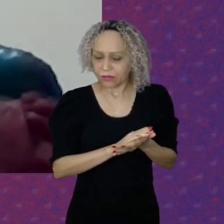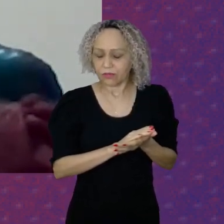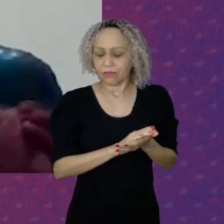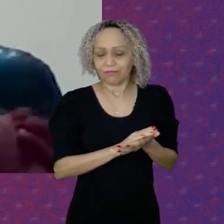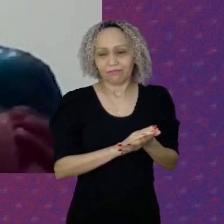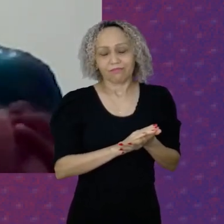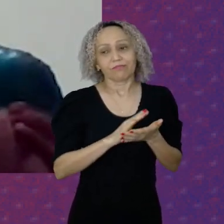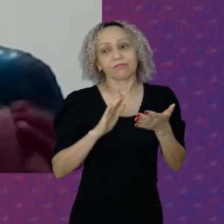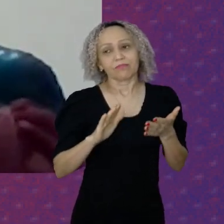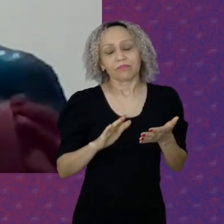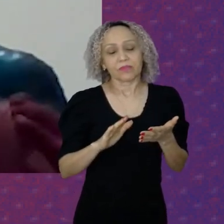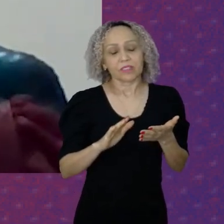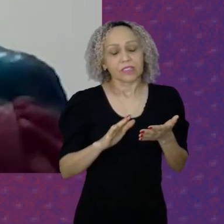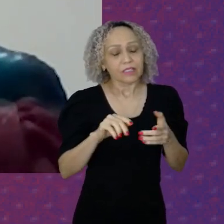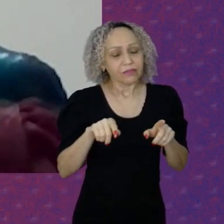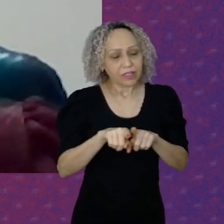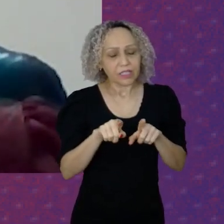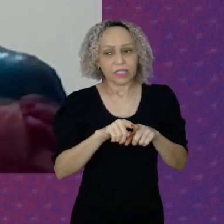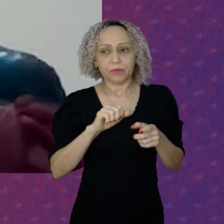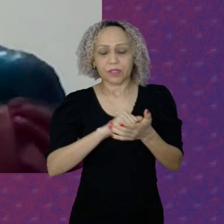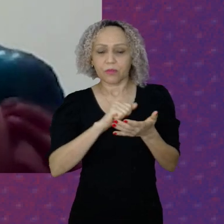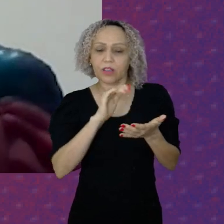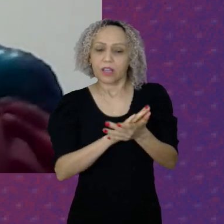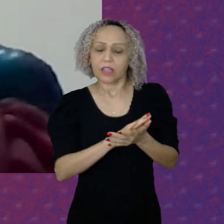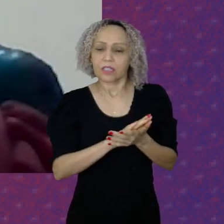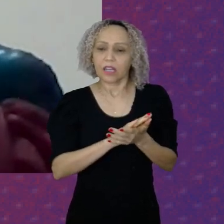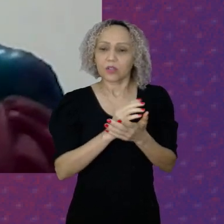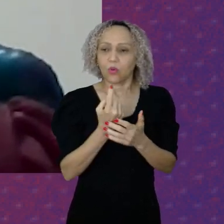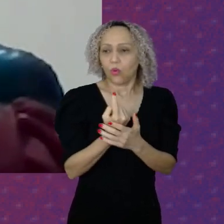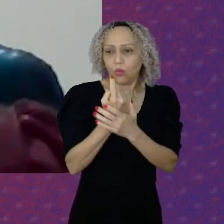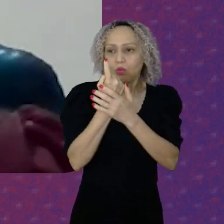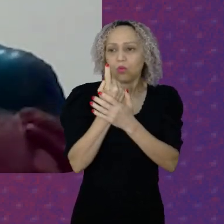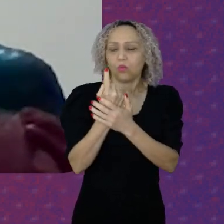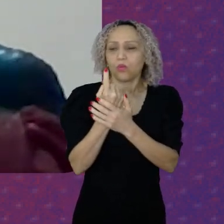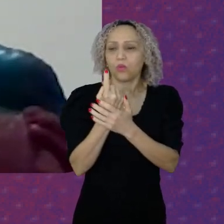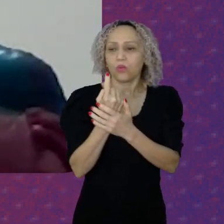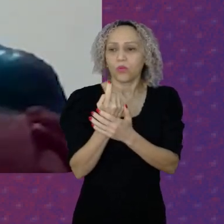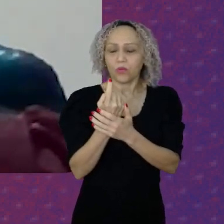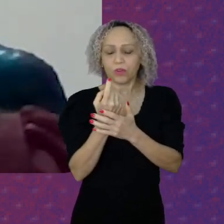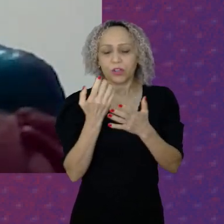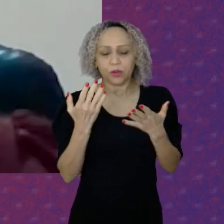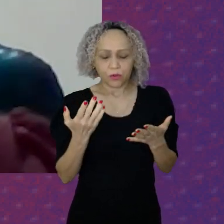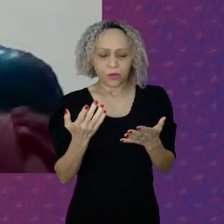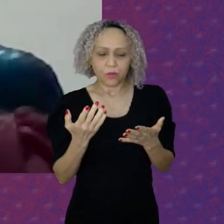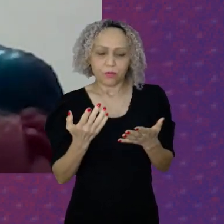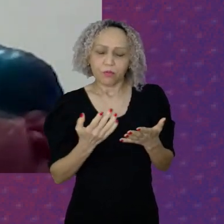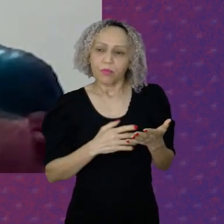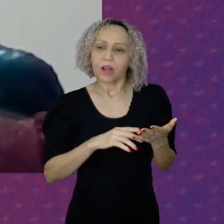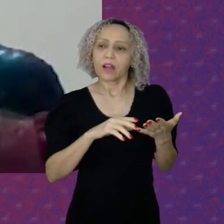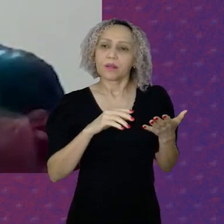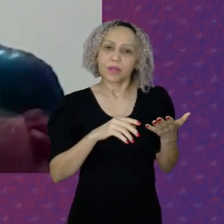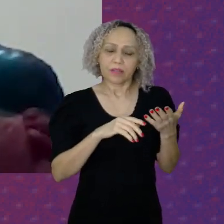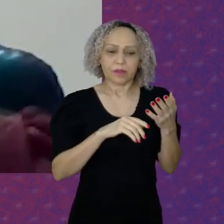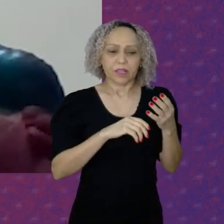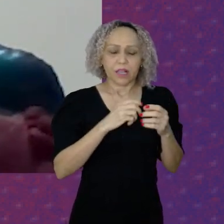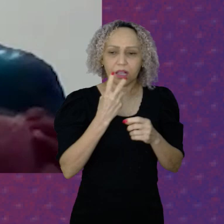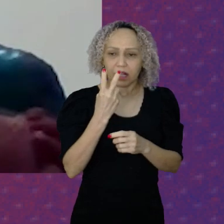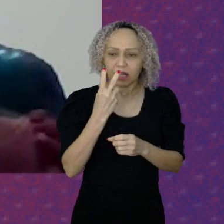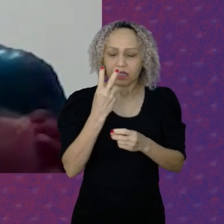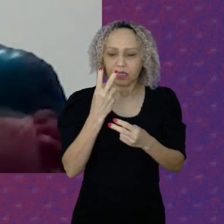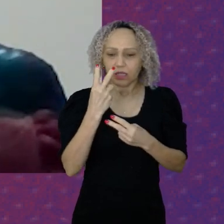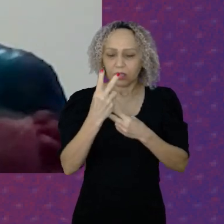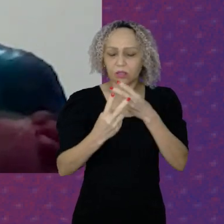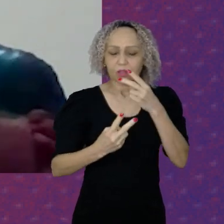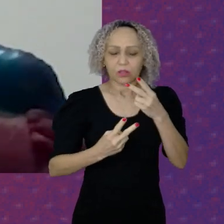único e aí já traz essa necessidade, né, de fazer atualizações a cada 2 anos, porque a